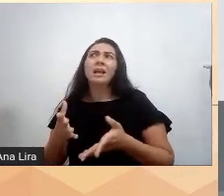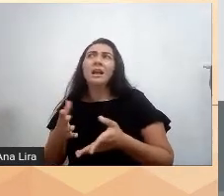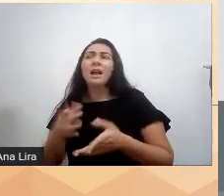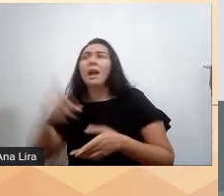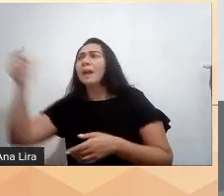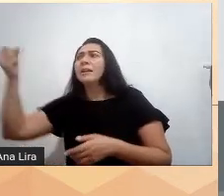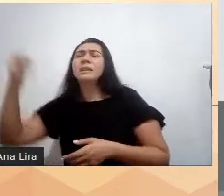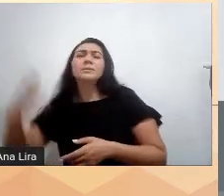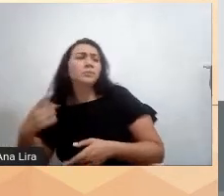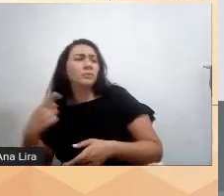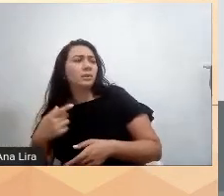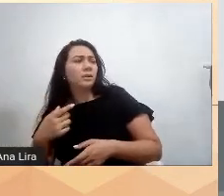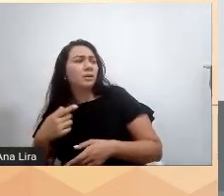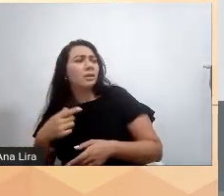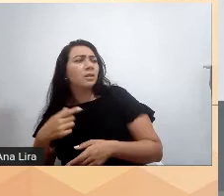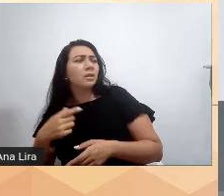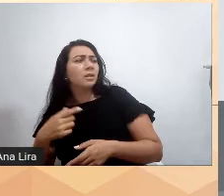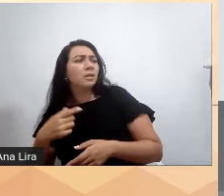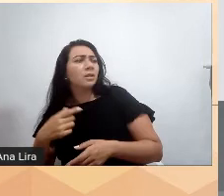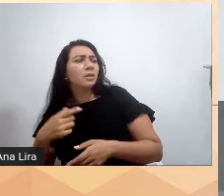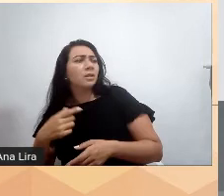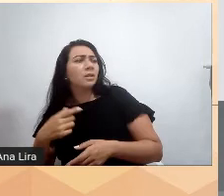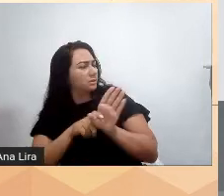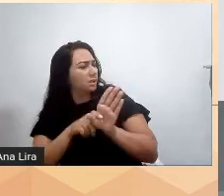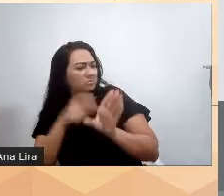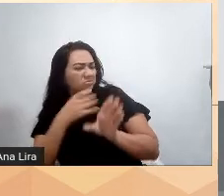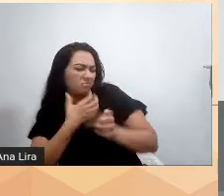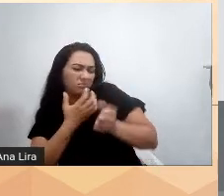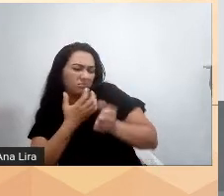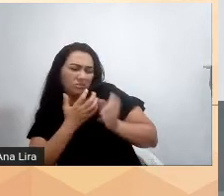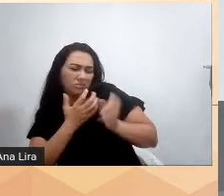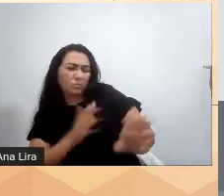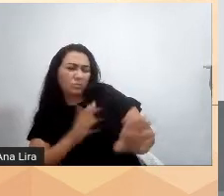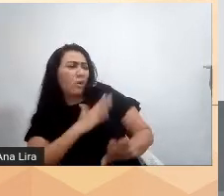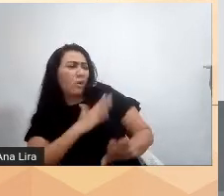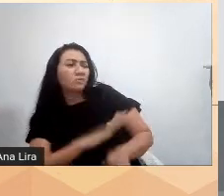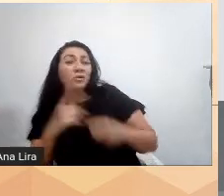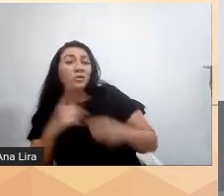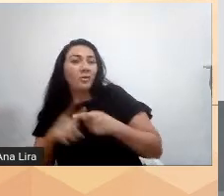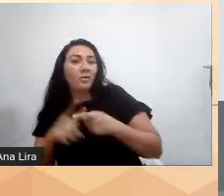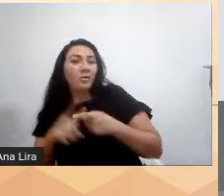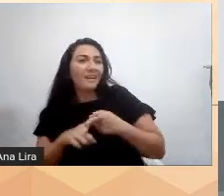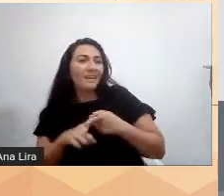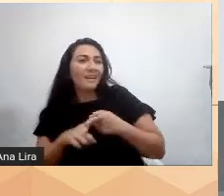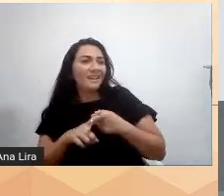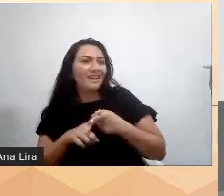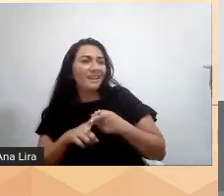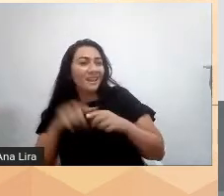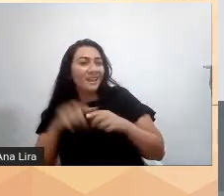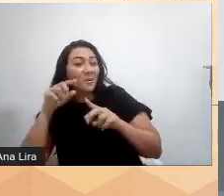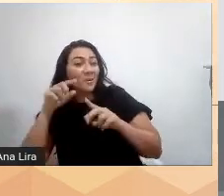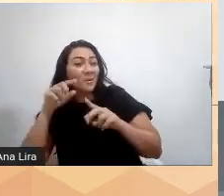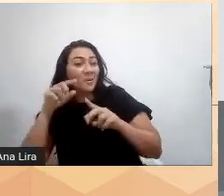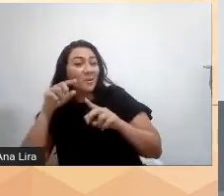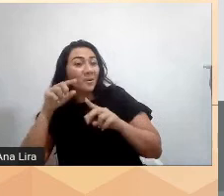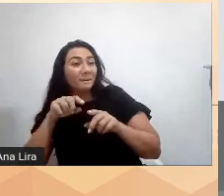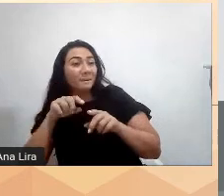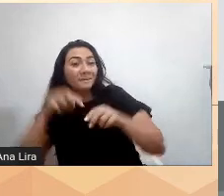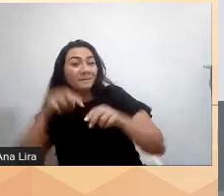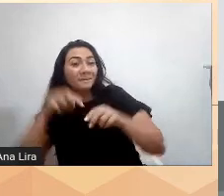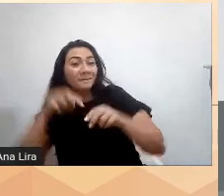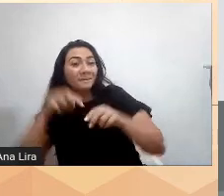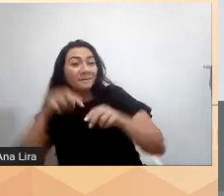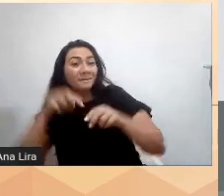que ela sentia a vibração do microfone, então ali ela entendia se ela estava falando muito alto ou não. Eu achei isso